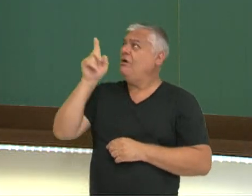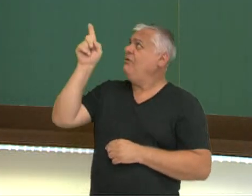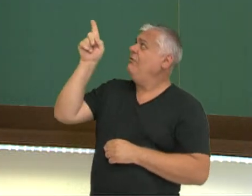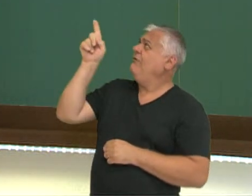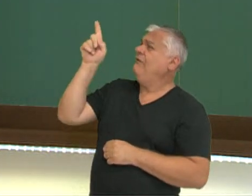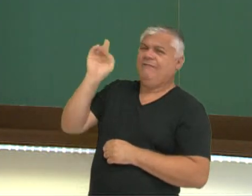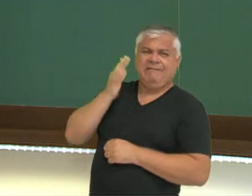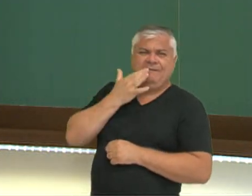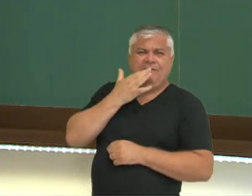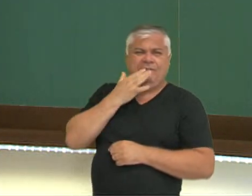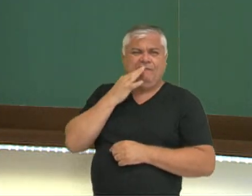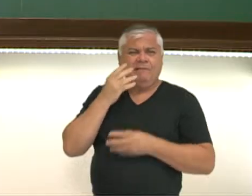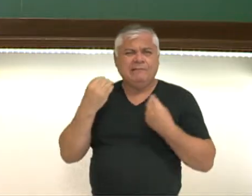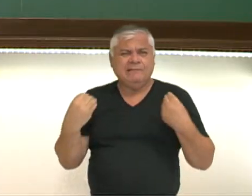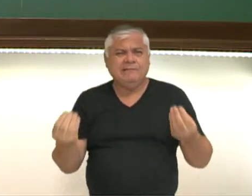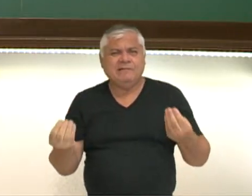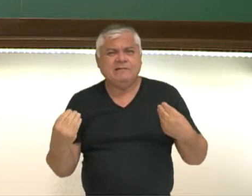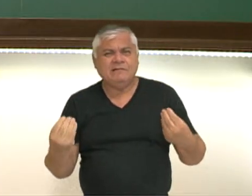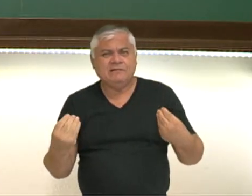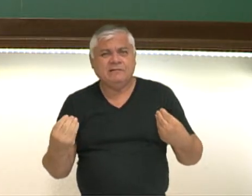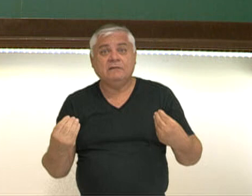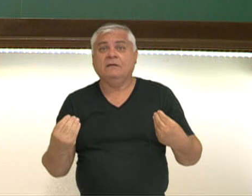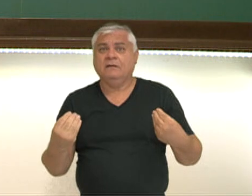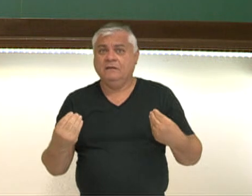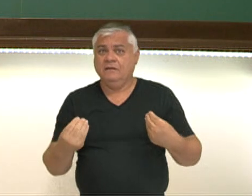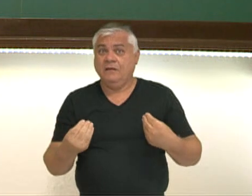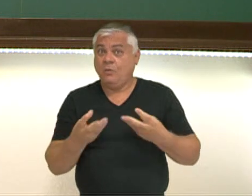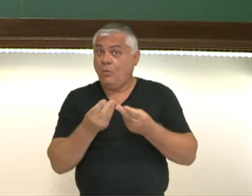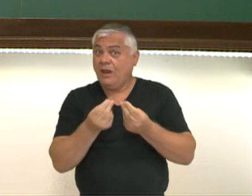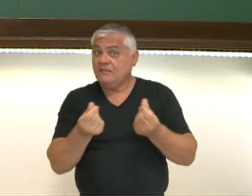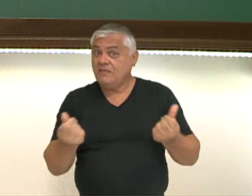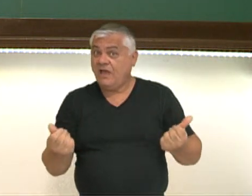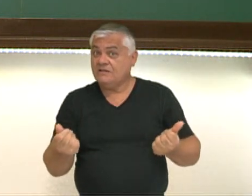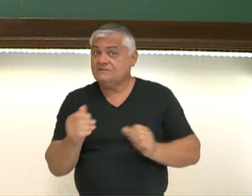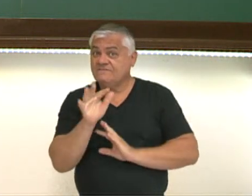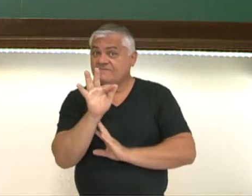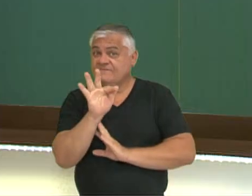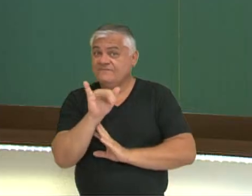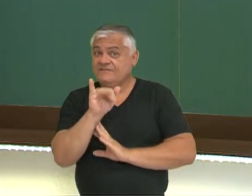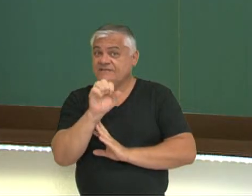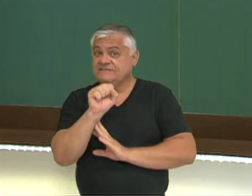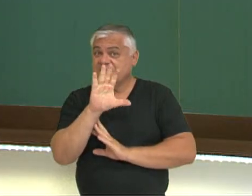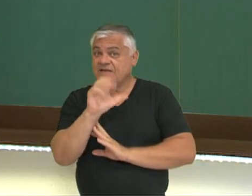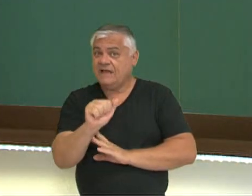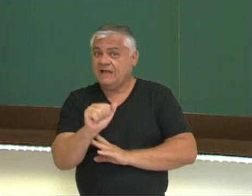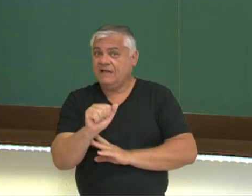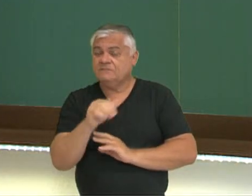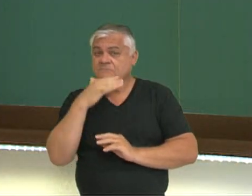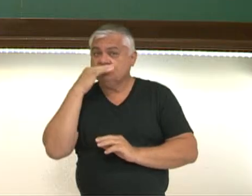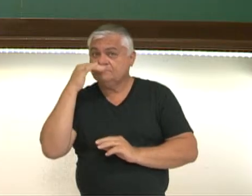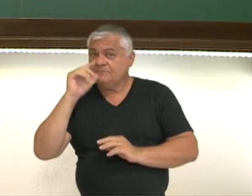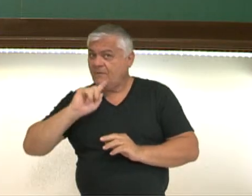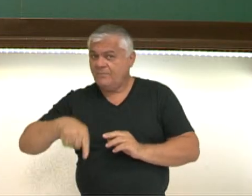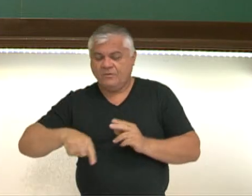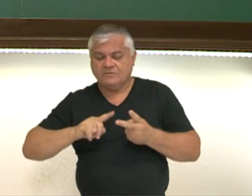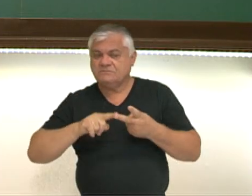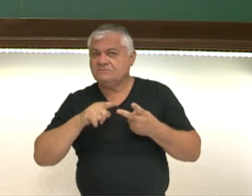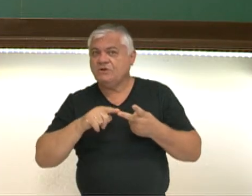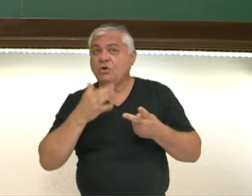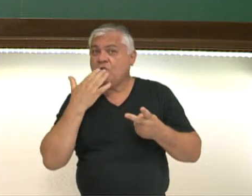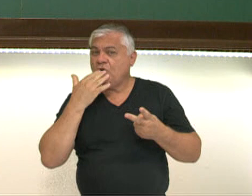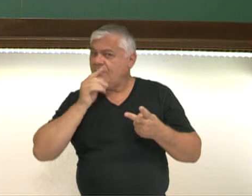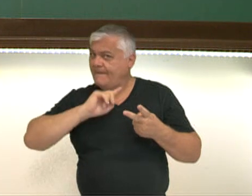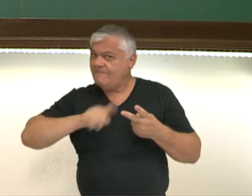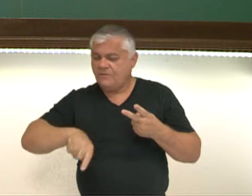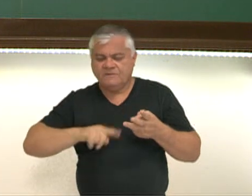qualidade física ali. Vejam, qualidade física. Nós sabemos que a água não pode ter cheiro, não pode ter cor e não